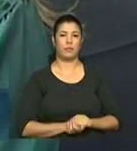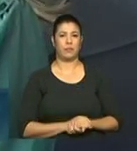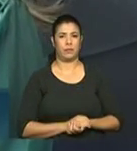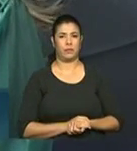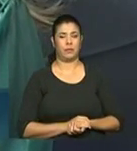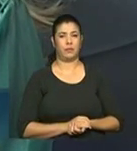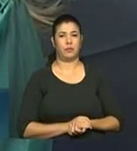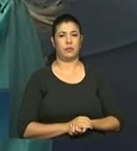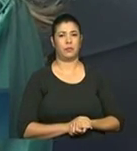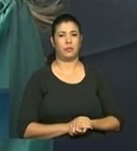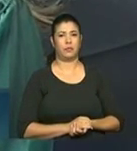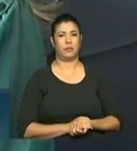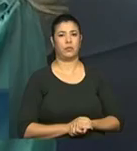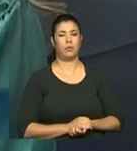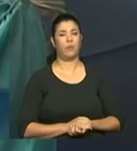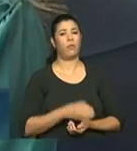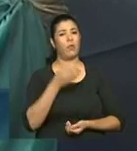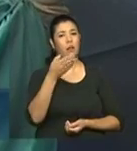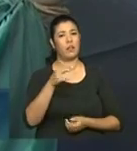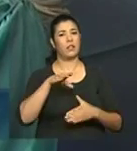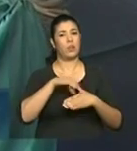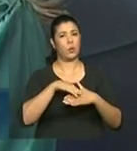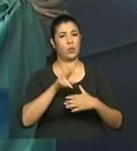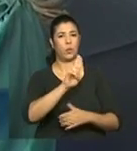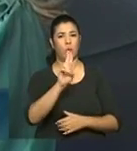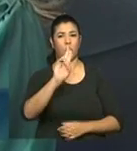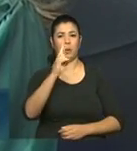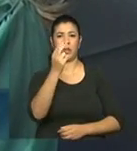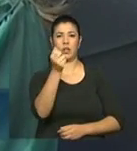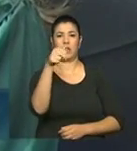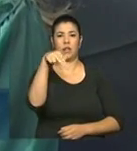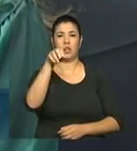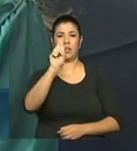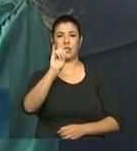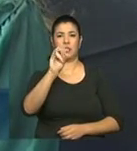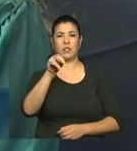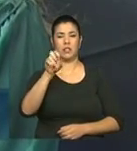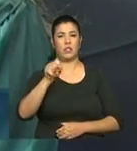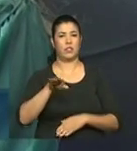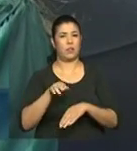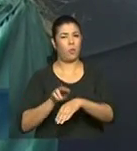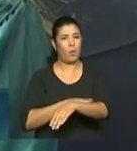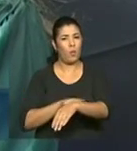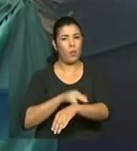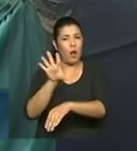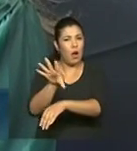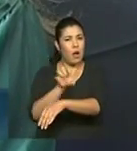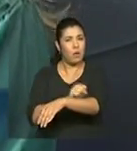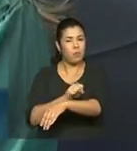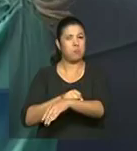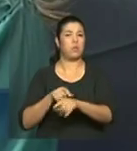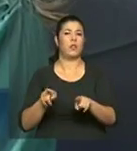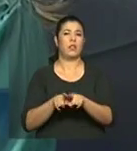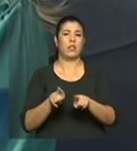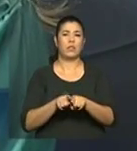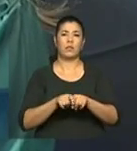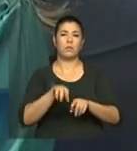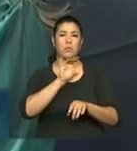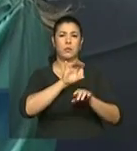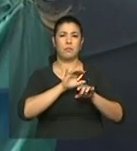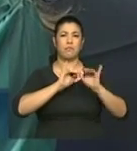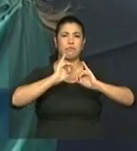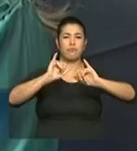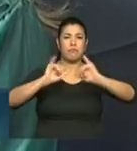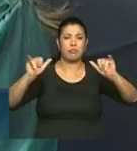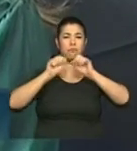Próximo, por favor. Bem, a hanseníase é uma doença endêmica em todo o país, mas ela tem uma distribuição irregular. Ou